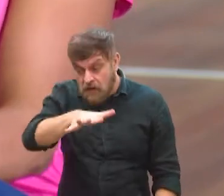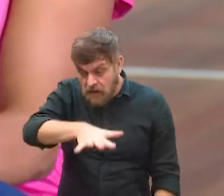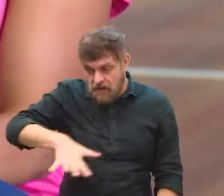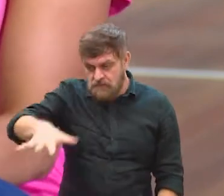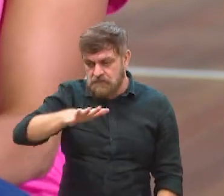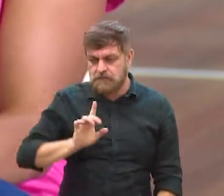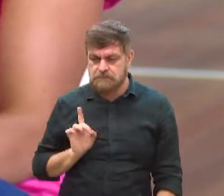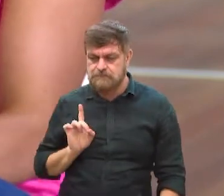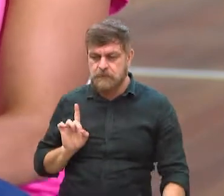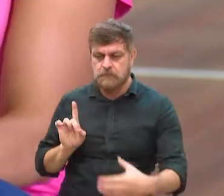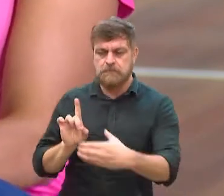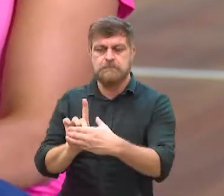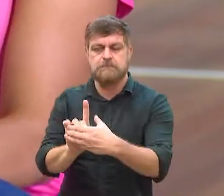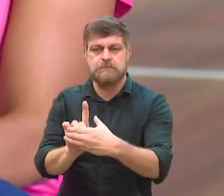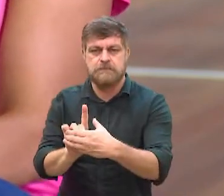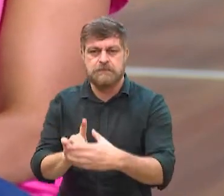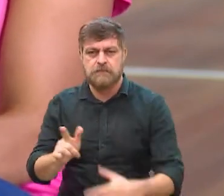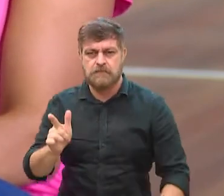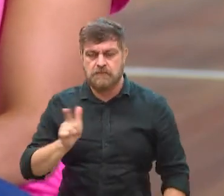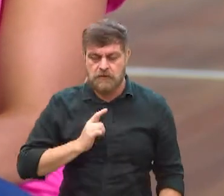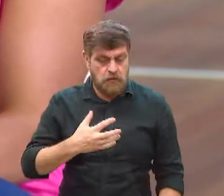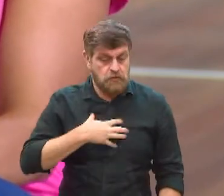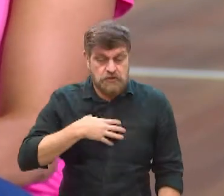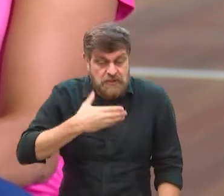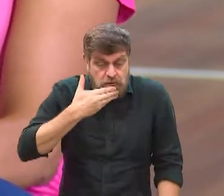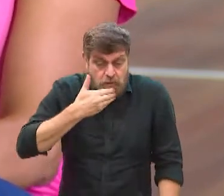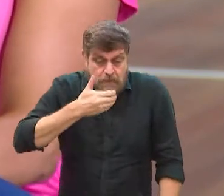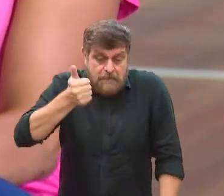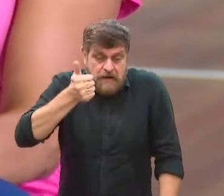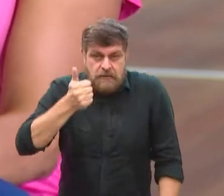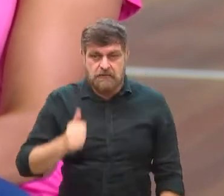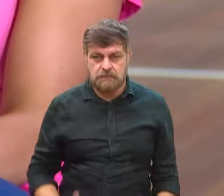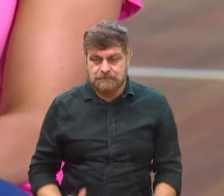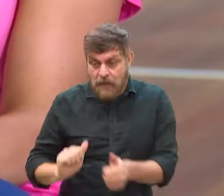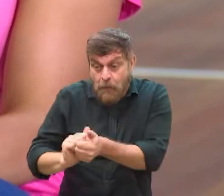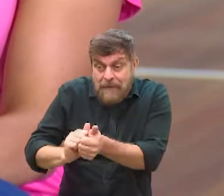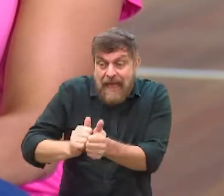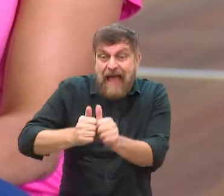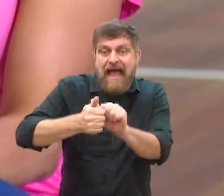ambiente, procuro da melhor maneira possível